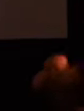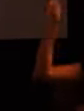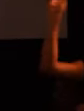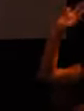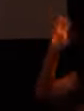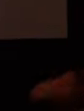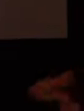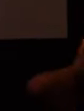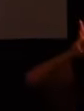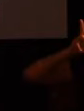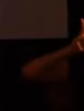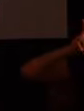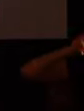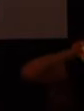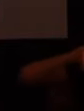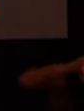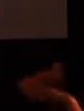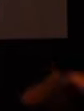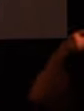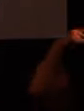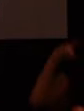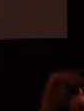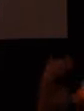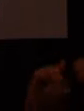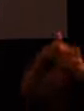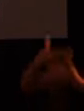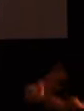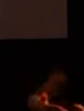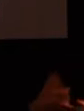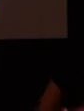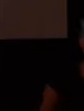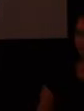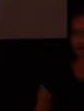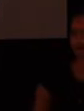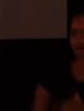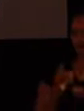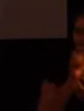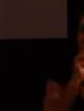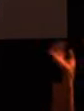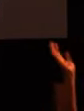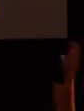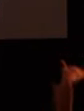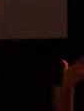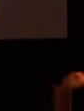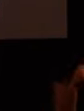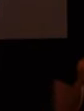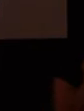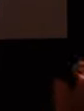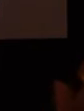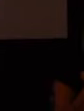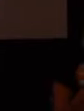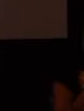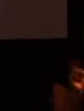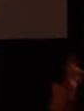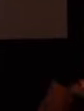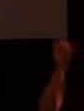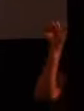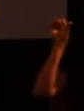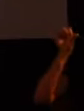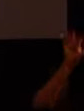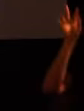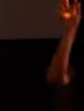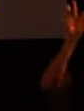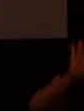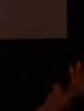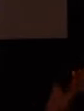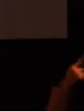duradouros. E no inverno é o período mais crítico porque no inverno o comprimento das sombras acaba sendo